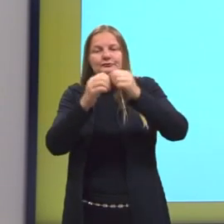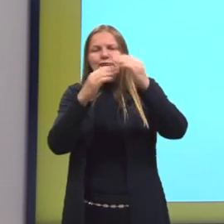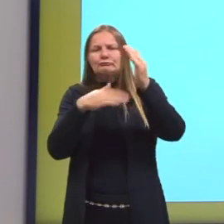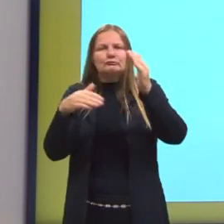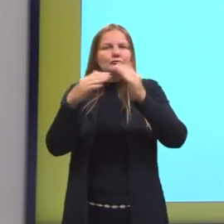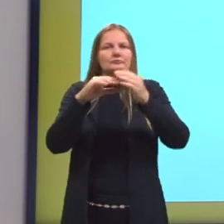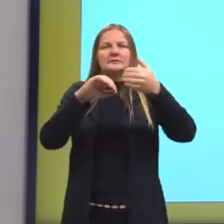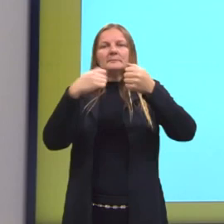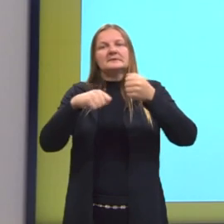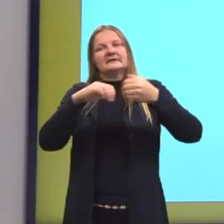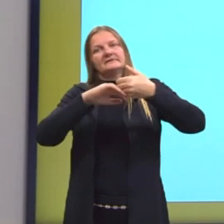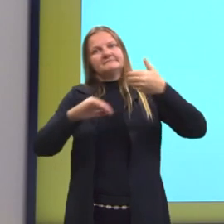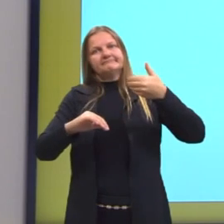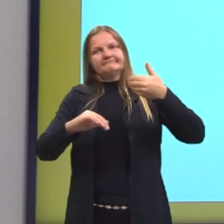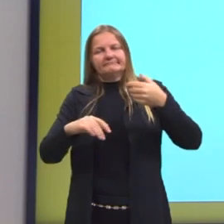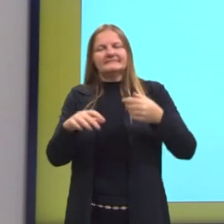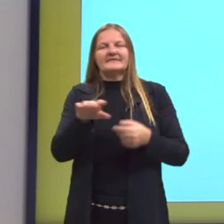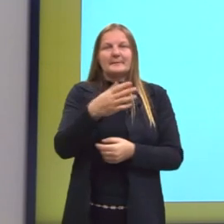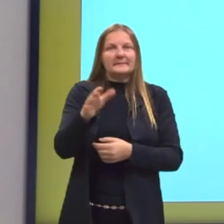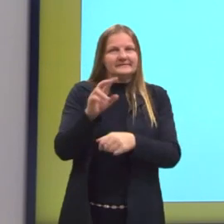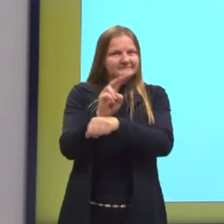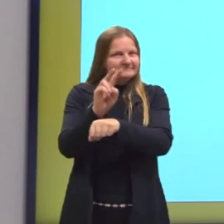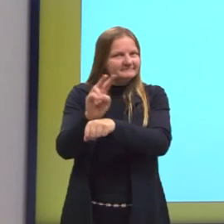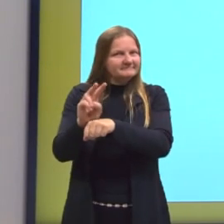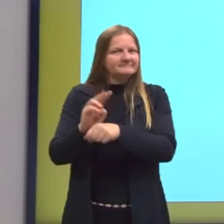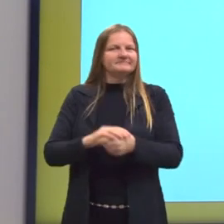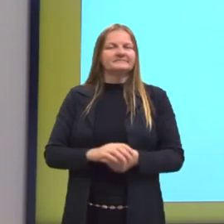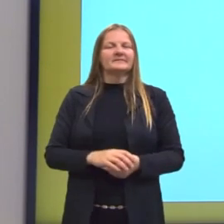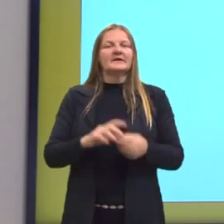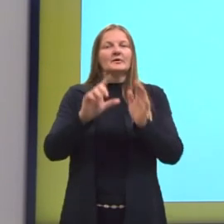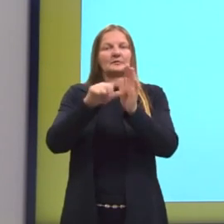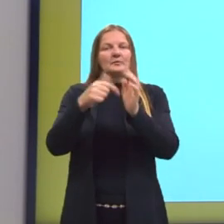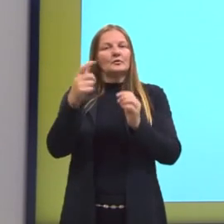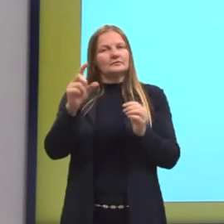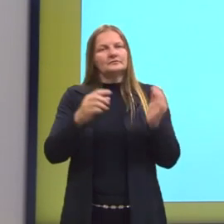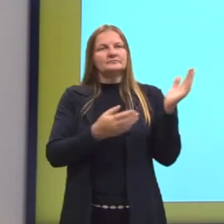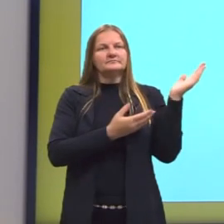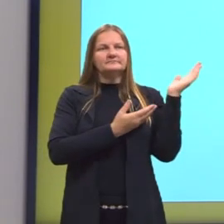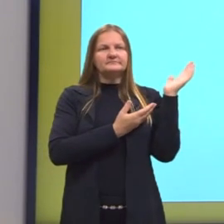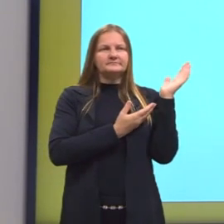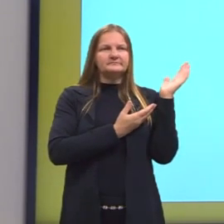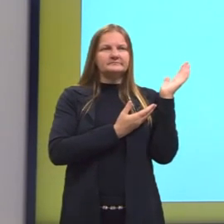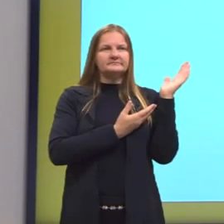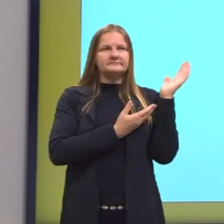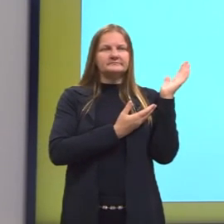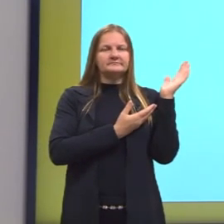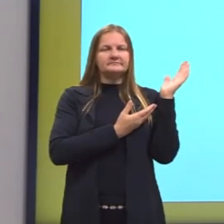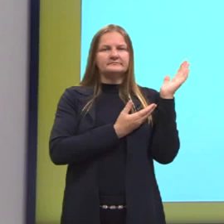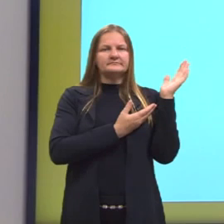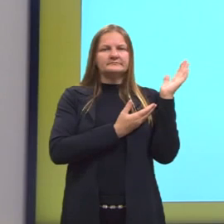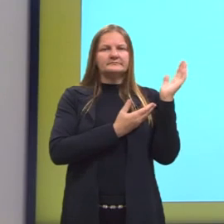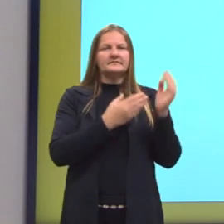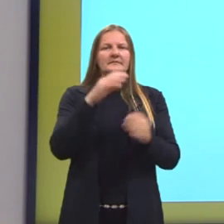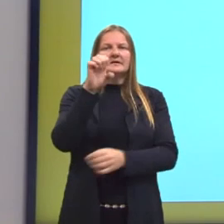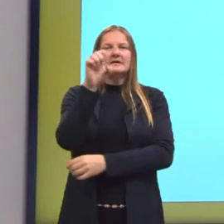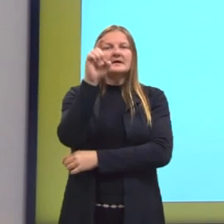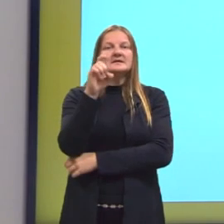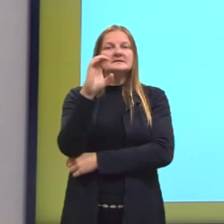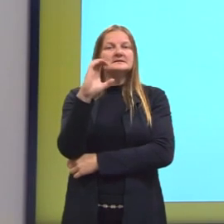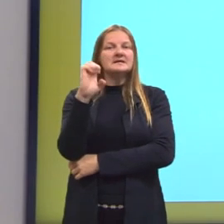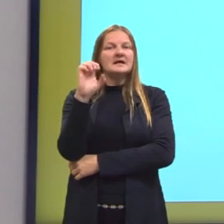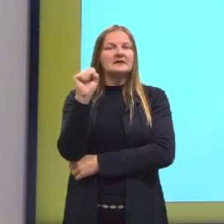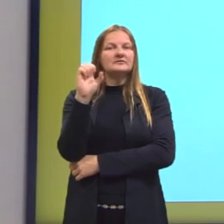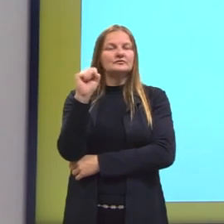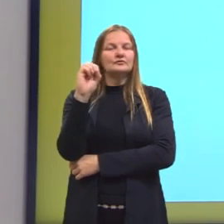o que eu não deveria juntar depois o terceiro item excesso duplicação